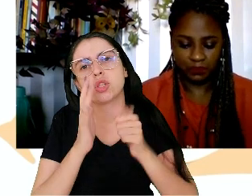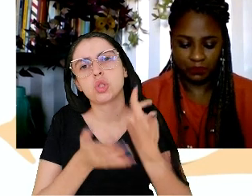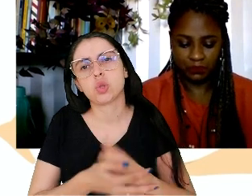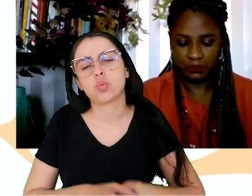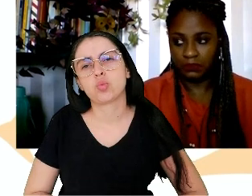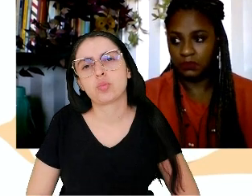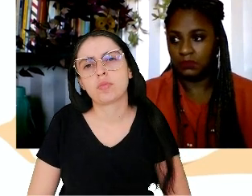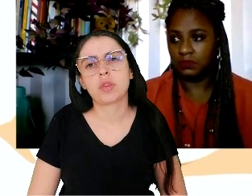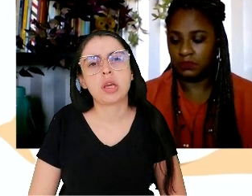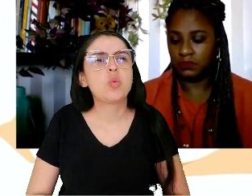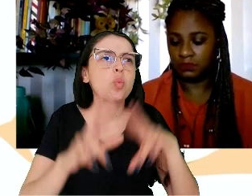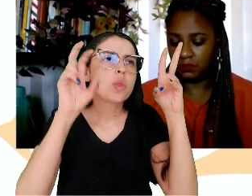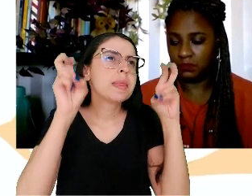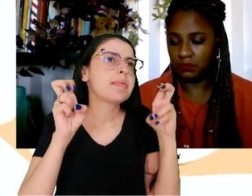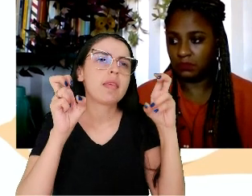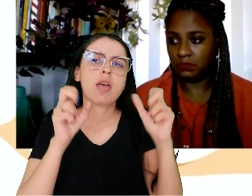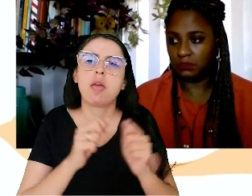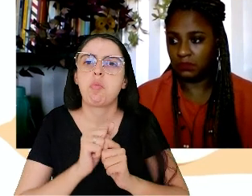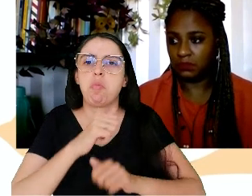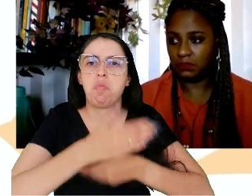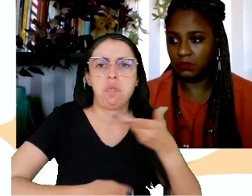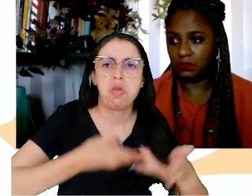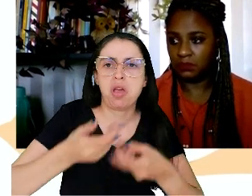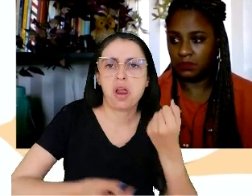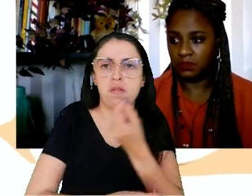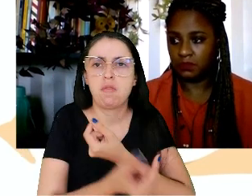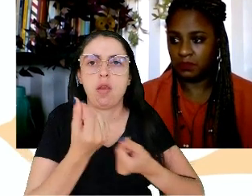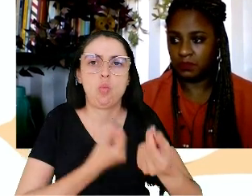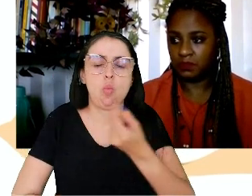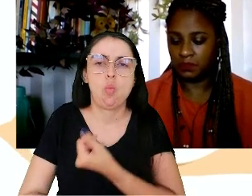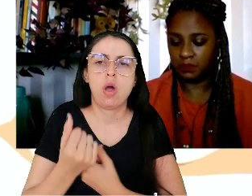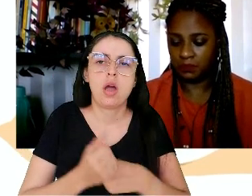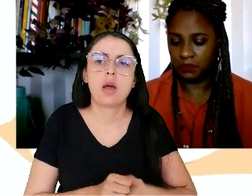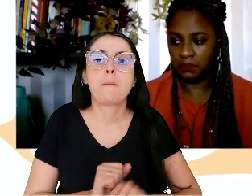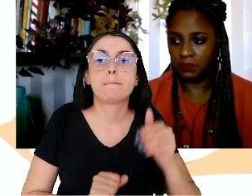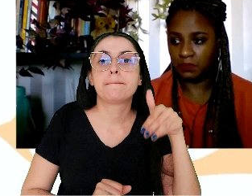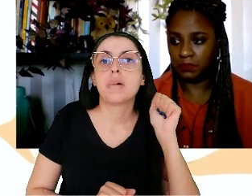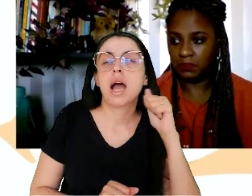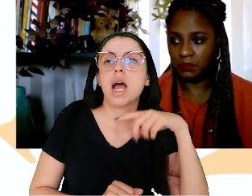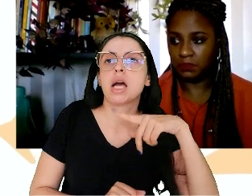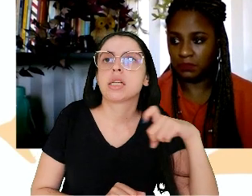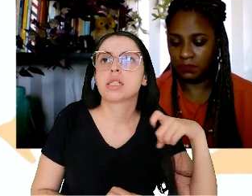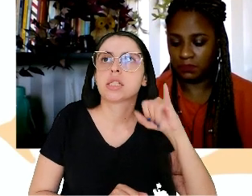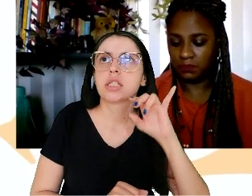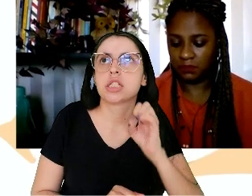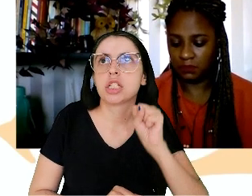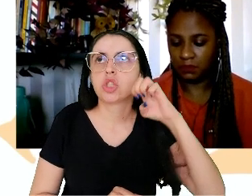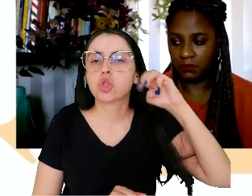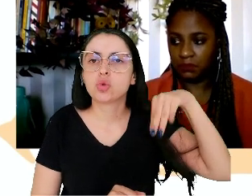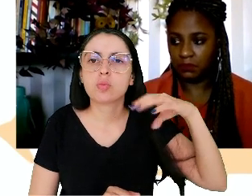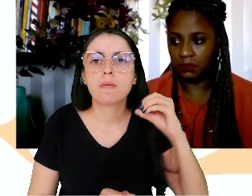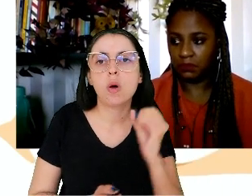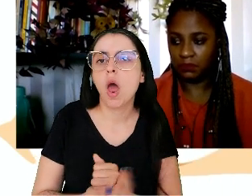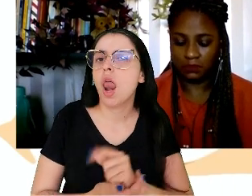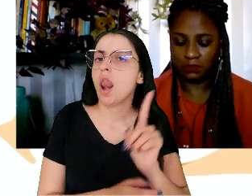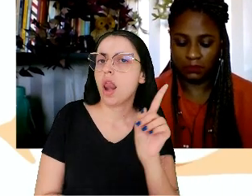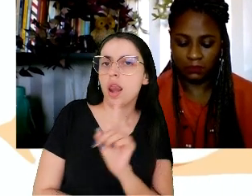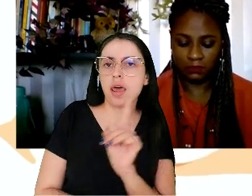mesmo as teorias que tentavam contrapor o capitalismo, né, como o marxismo, essas teorias